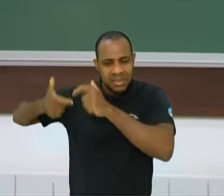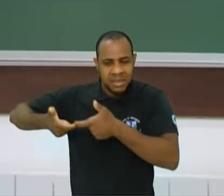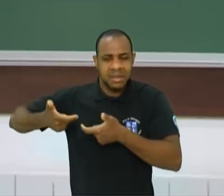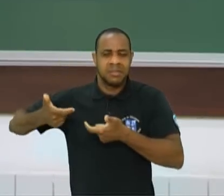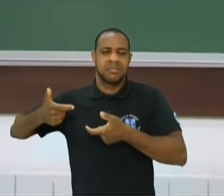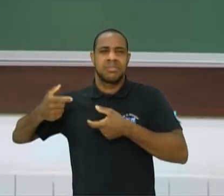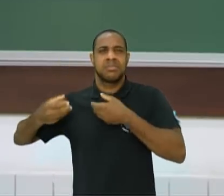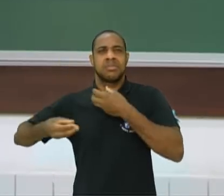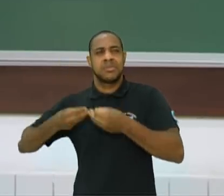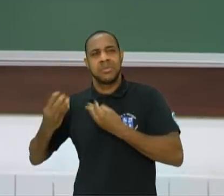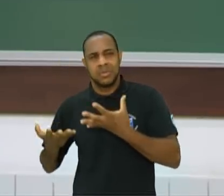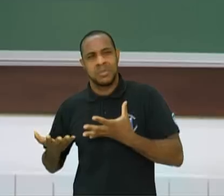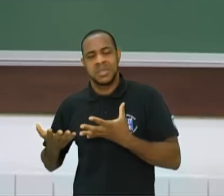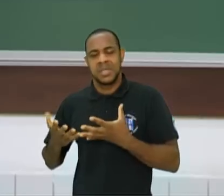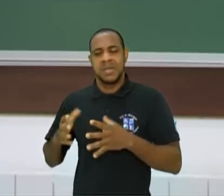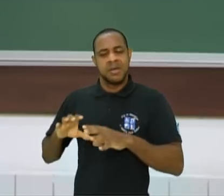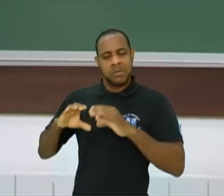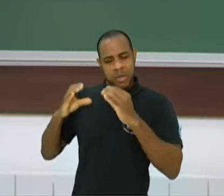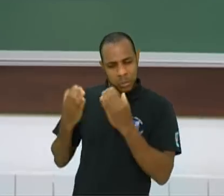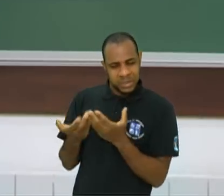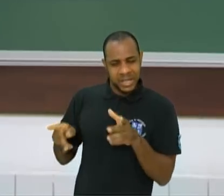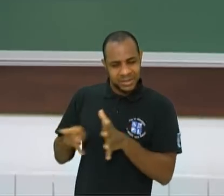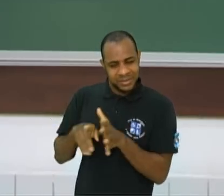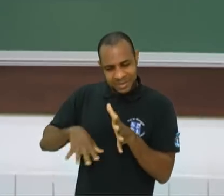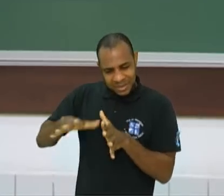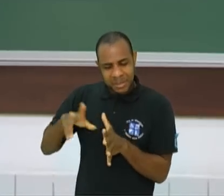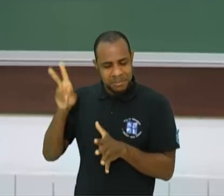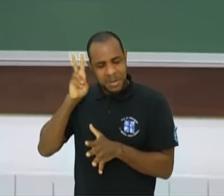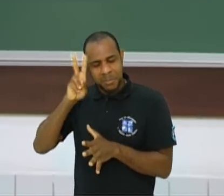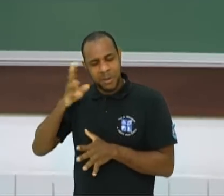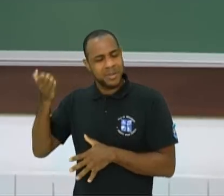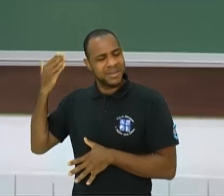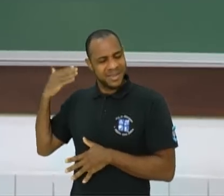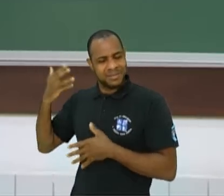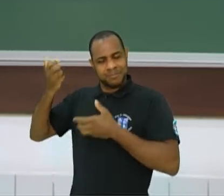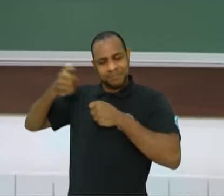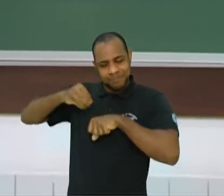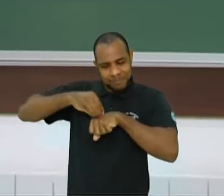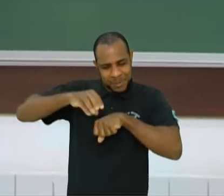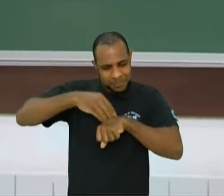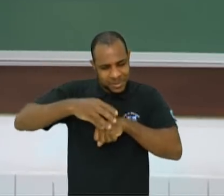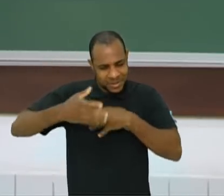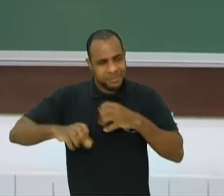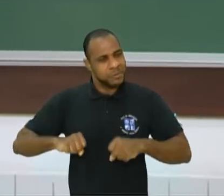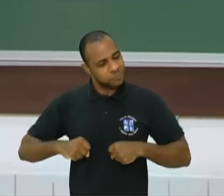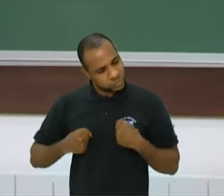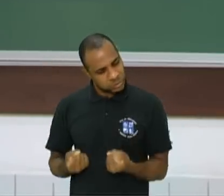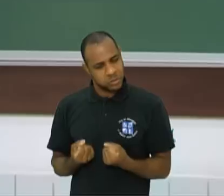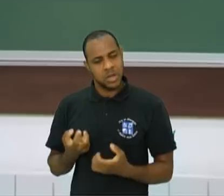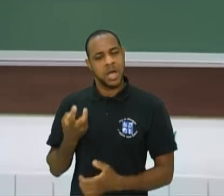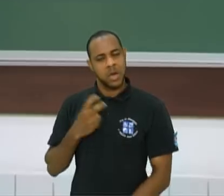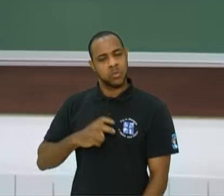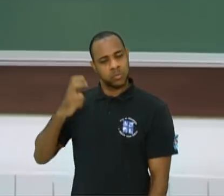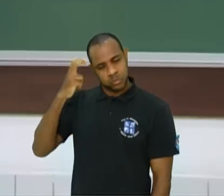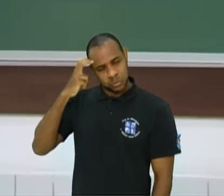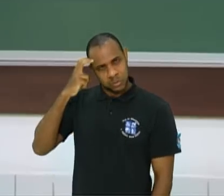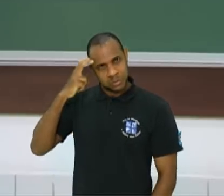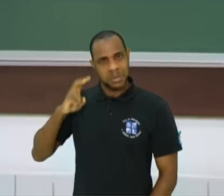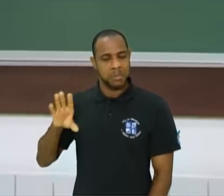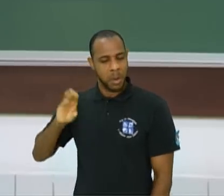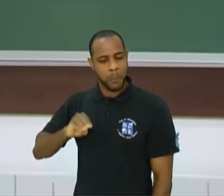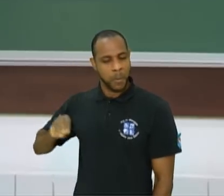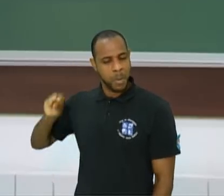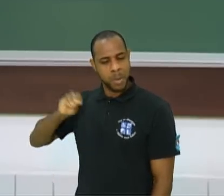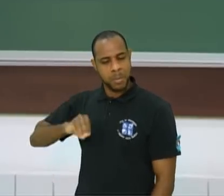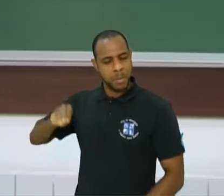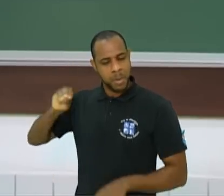sua comunidade, vai contar questões de memória, né? Vai fortalecer a sua cultura através da